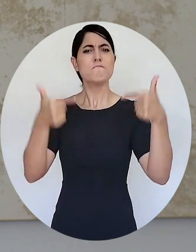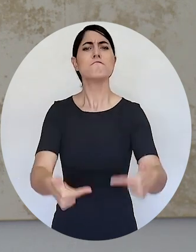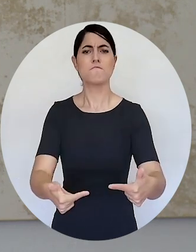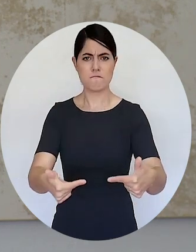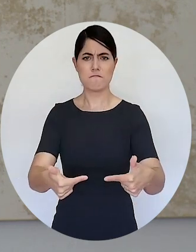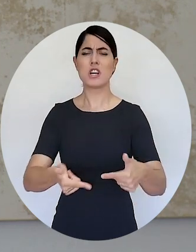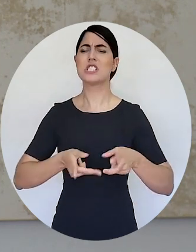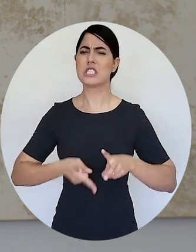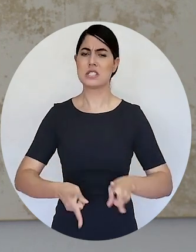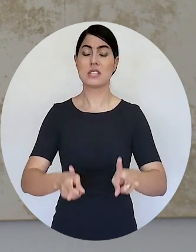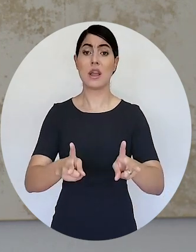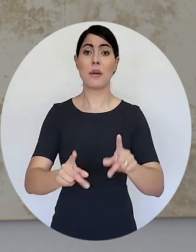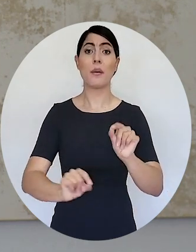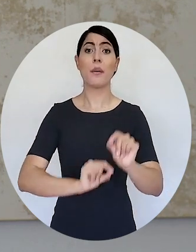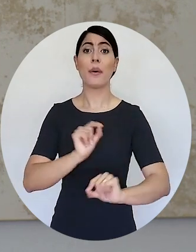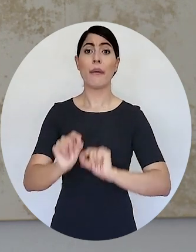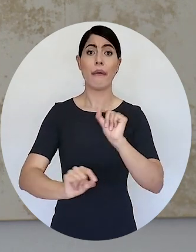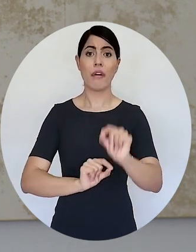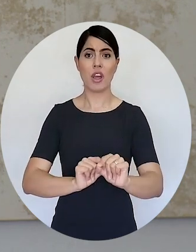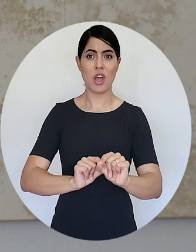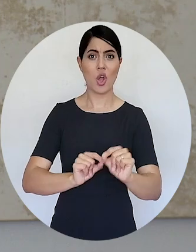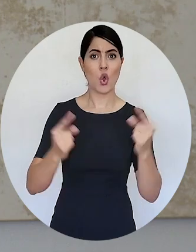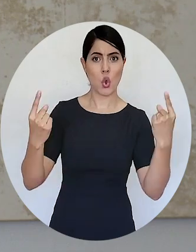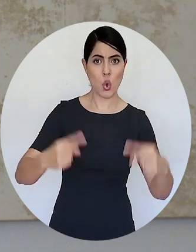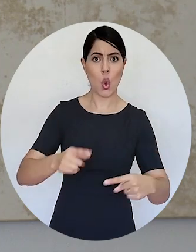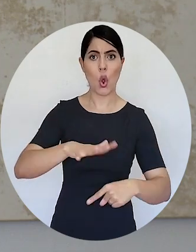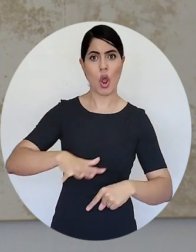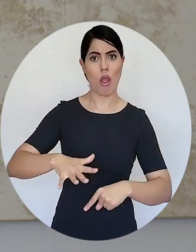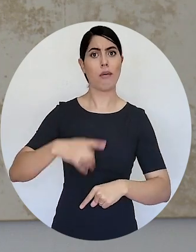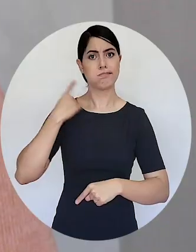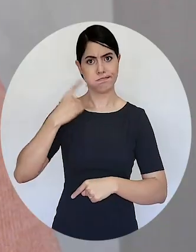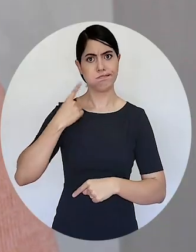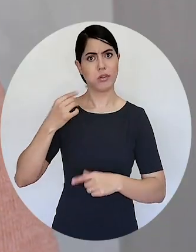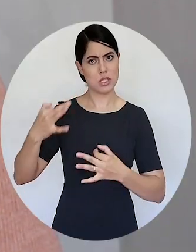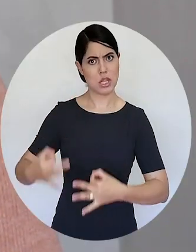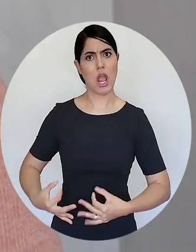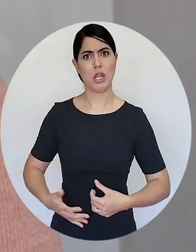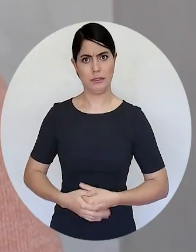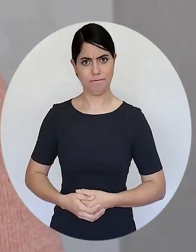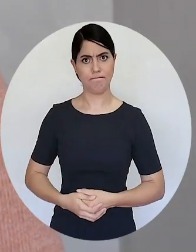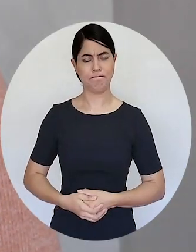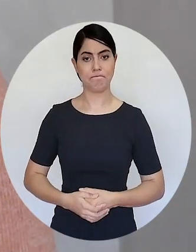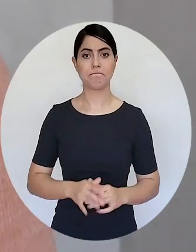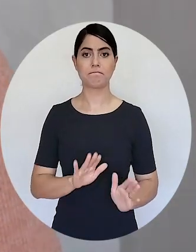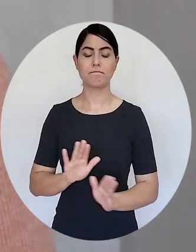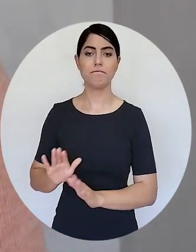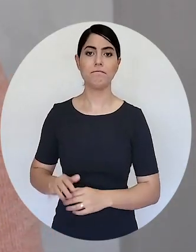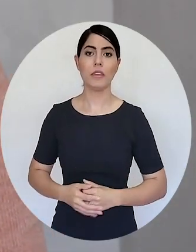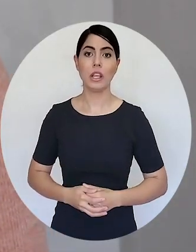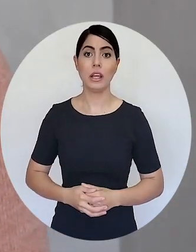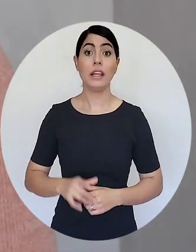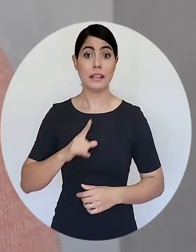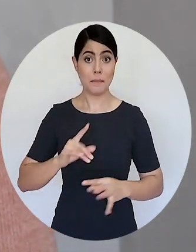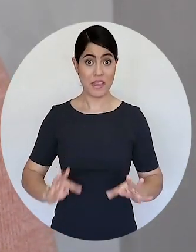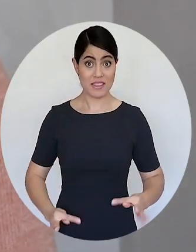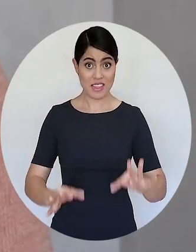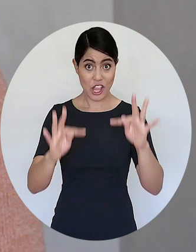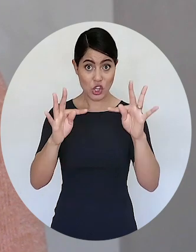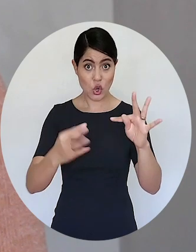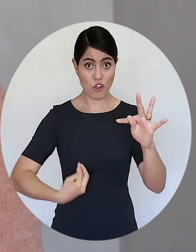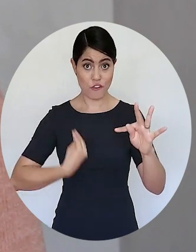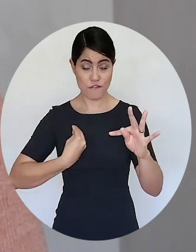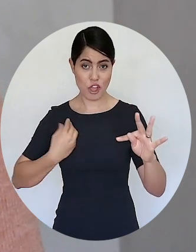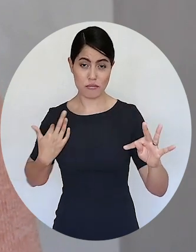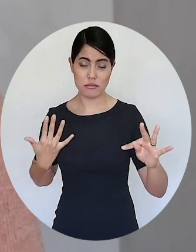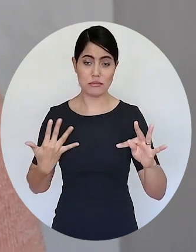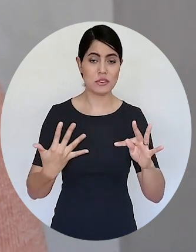trégua àquele que viola o mercado da advocacia. Santa Cruz ainda comenta a importância de novas